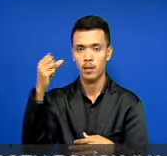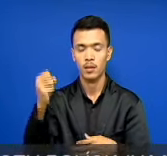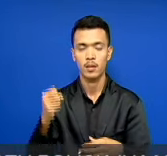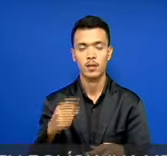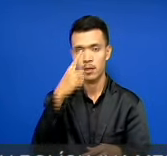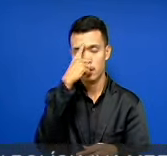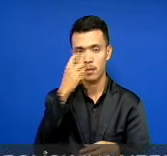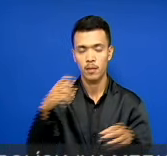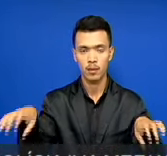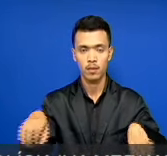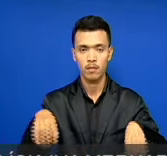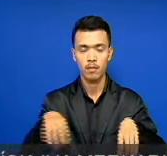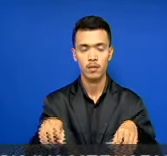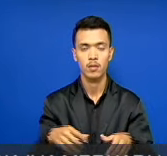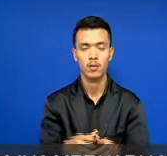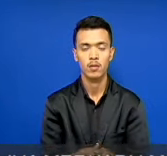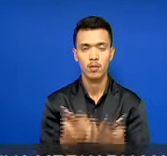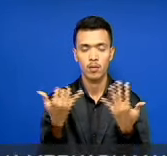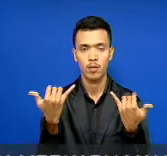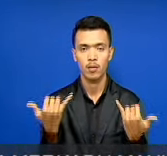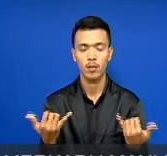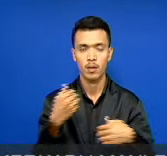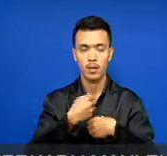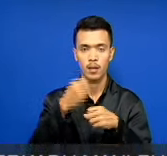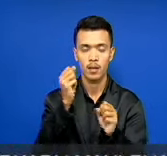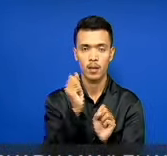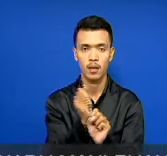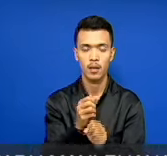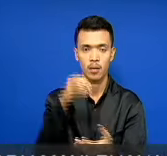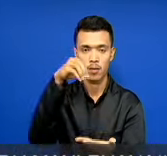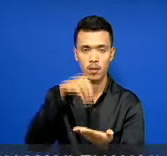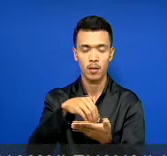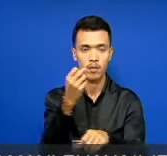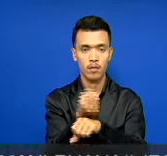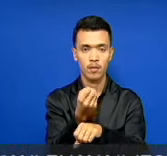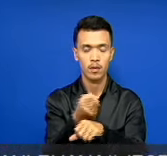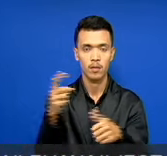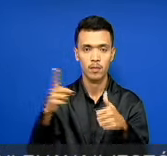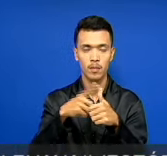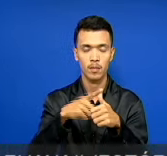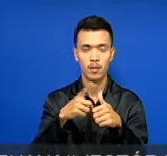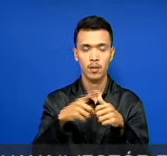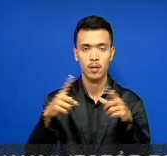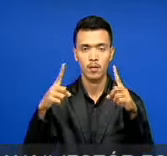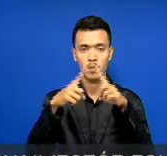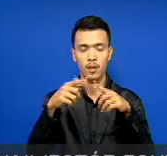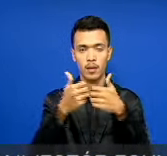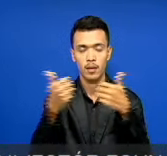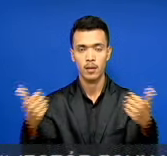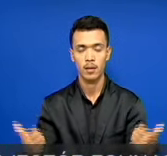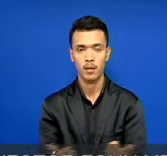liu, nebe ONE, halo ela tau fatuk dalalu kiala Mantelau. Tamane